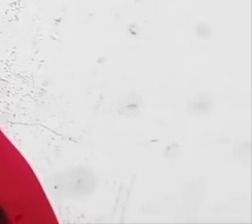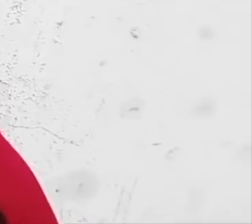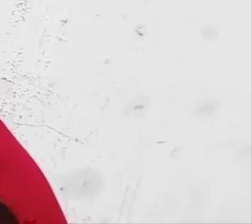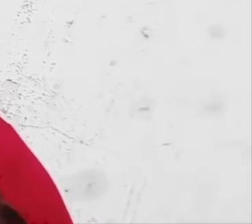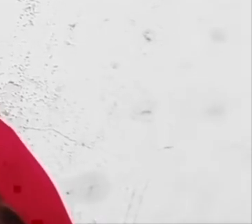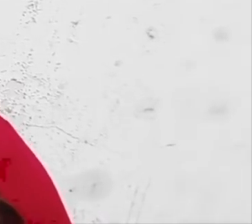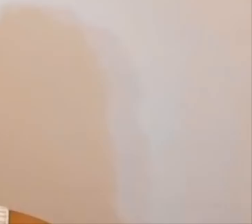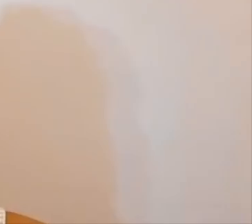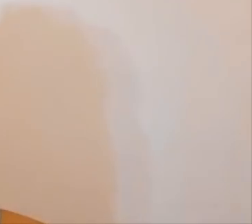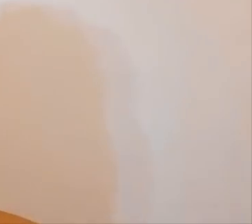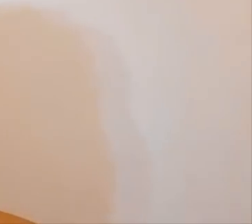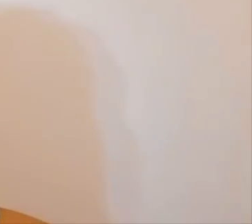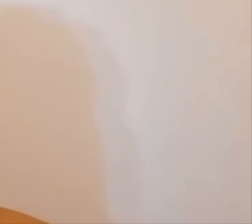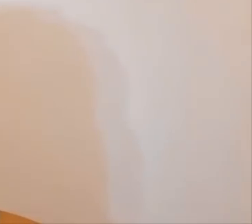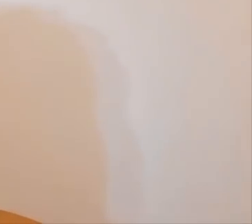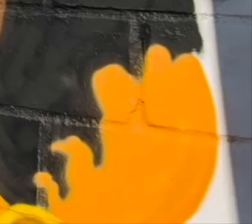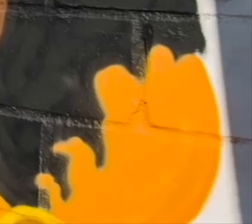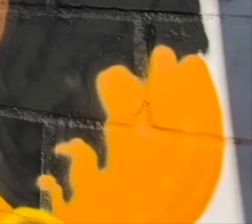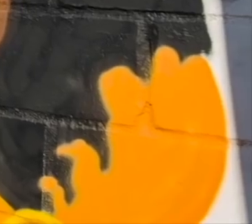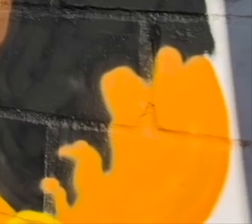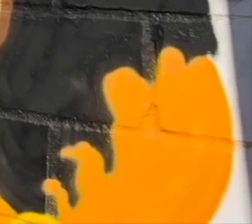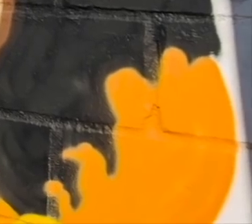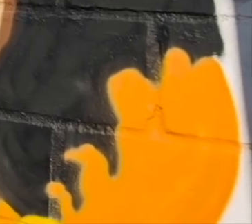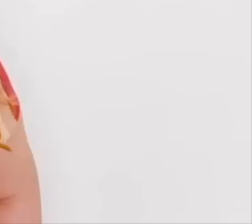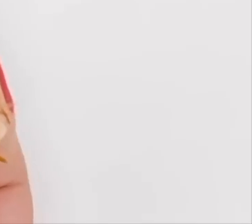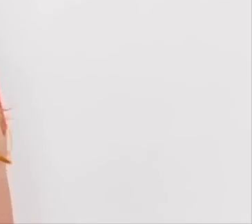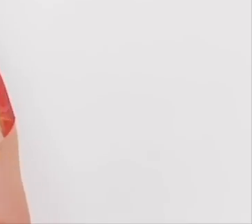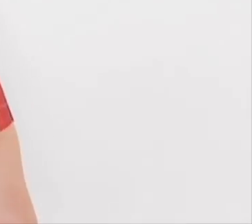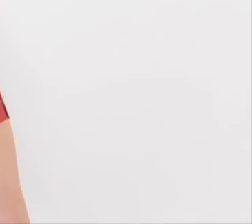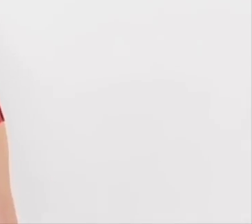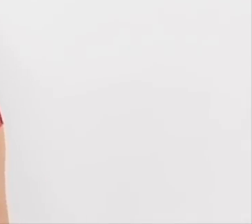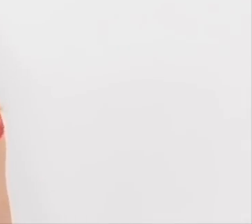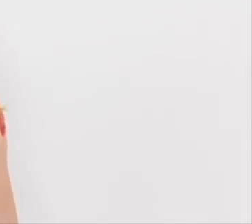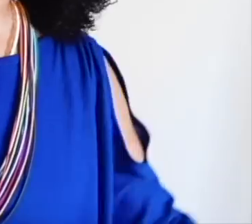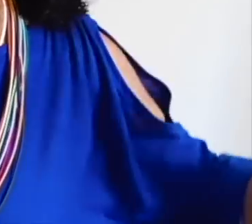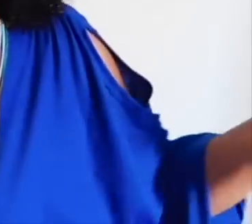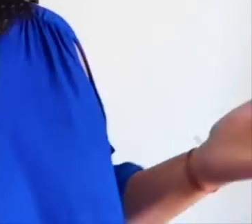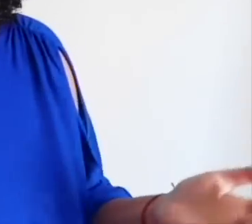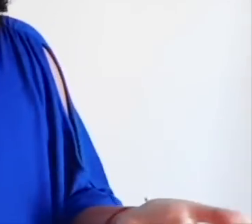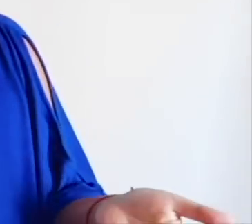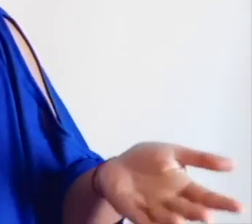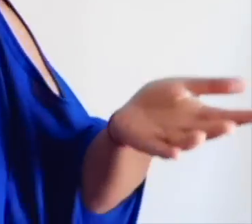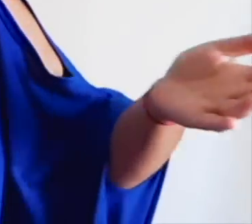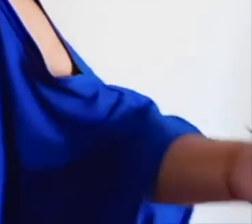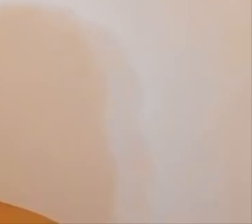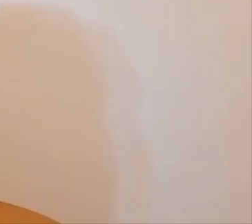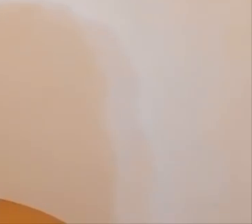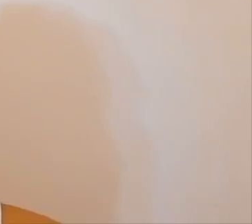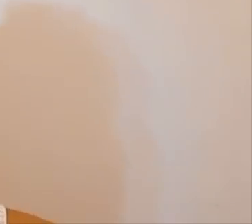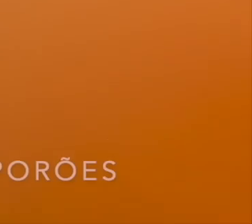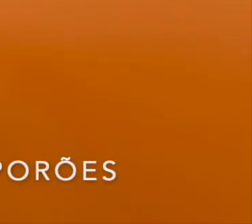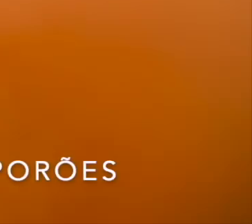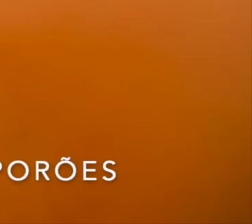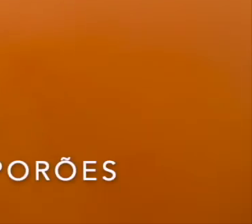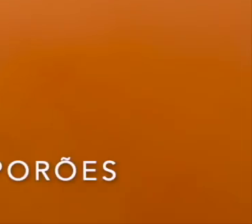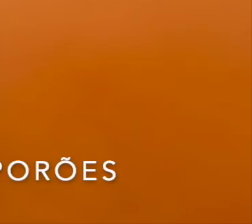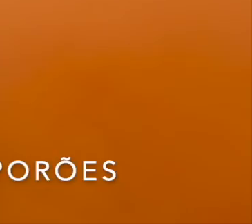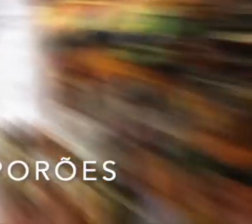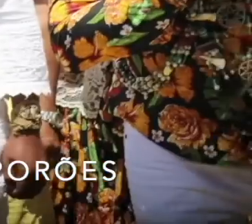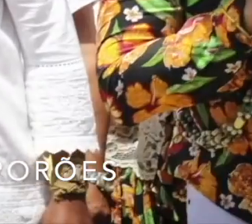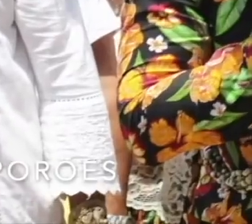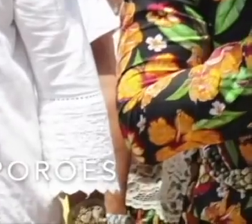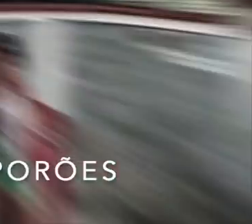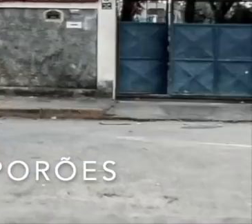ouvir as Marias Marins, Marielles Malês. Mangueira,